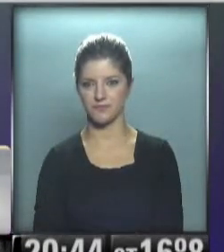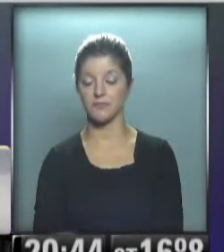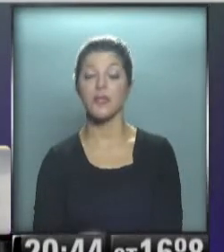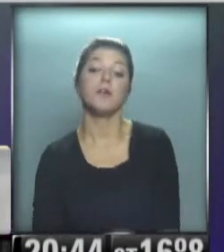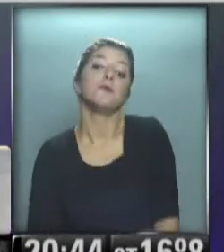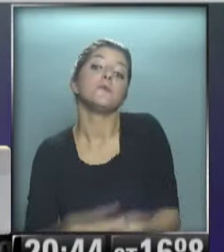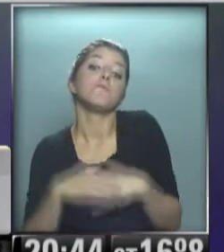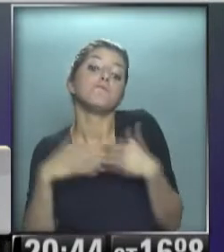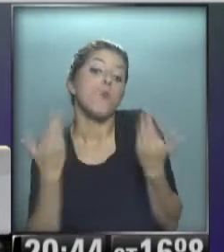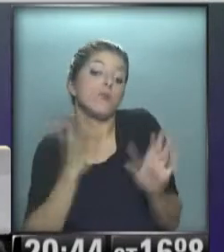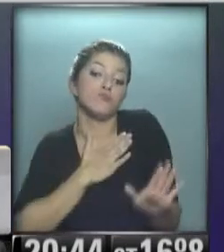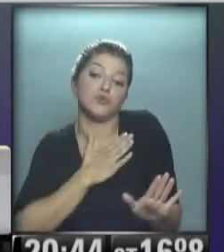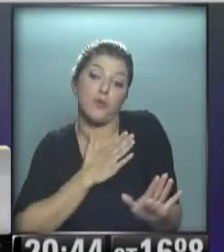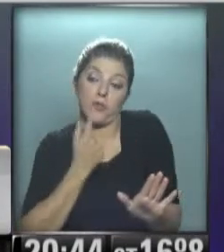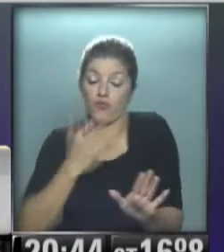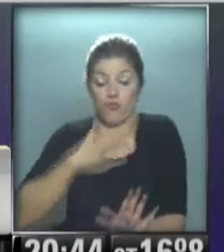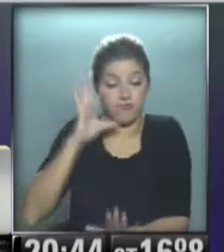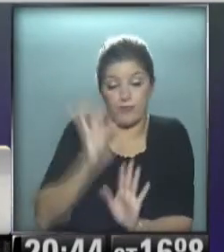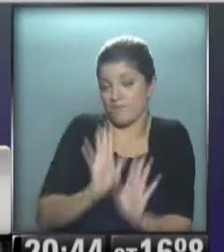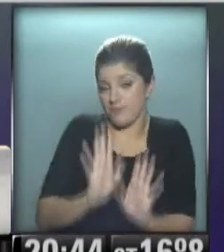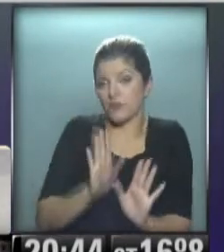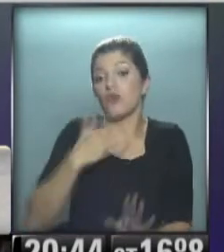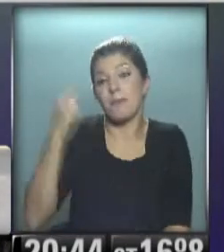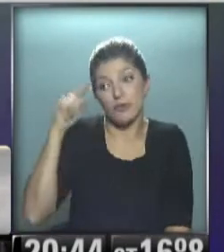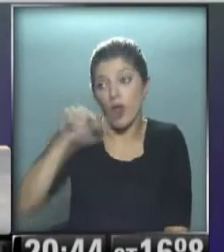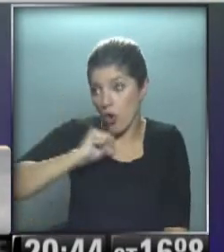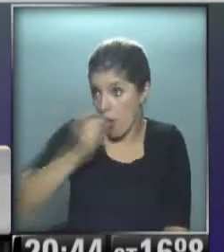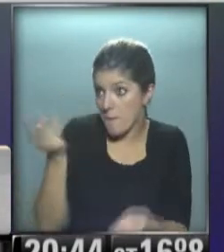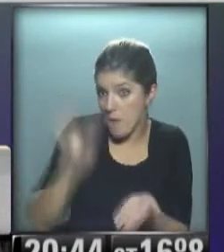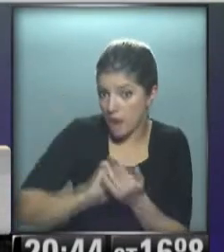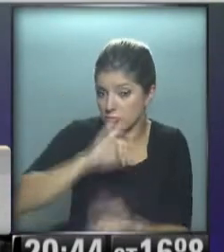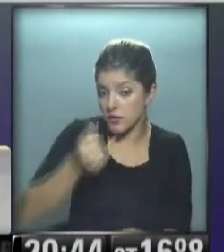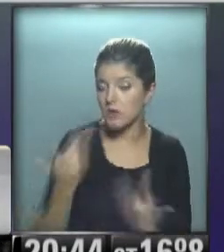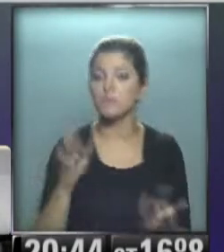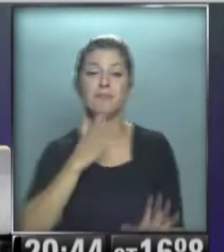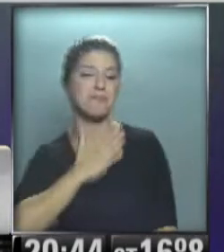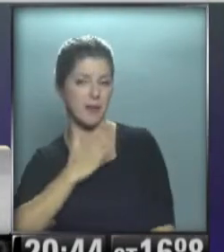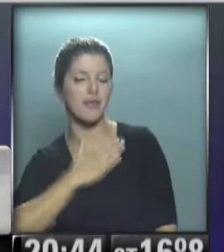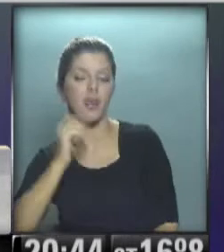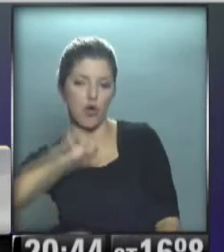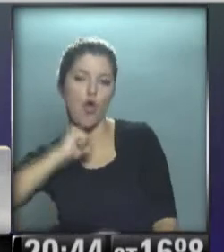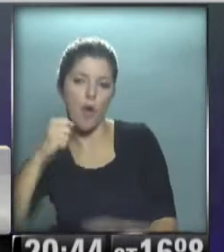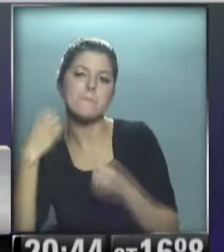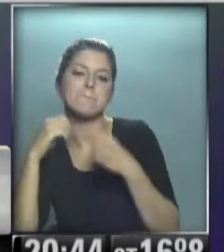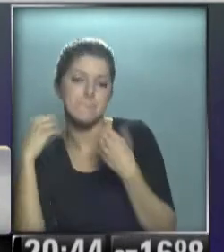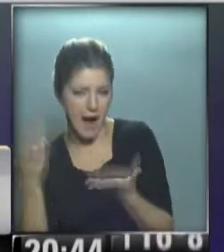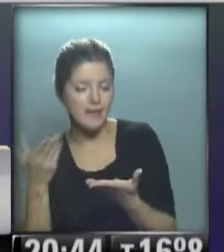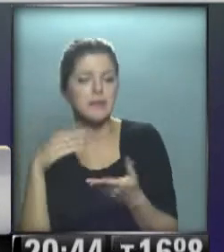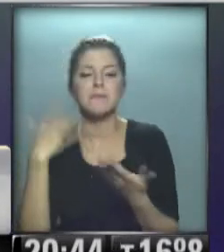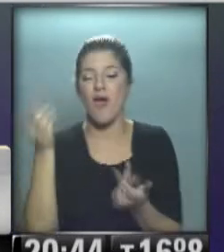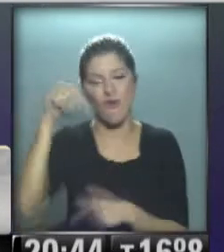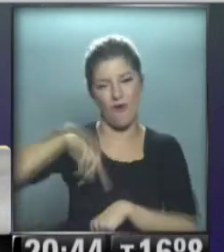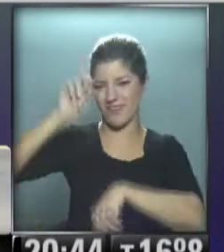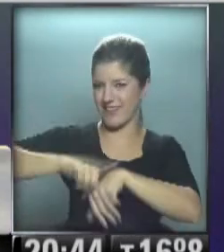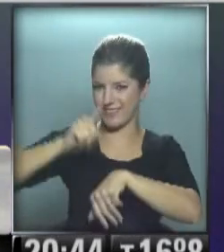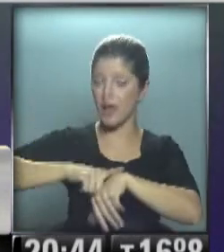Bueno, yo insisto, yo ya di mi opinión, yo creo que haría más goles, no sé, para vos, Maxi. Yo creo que capaz que haría más goles, el problema es que en los tiempos de hoy, con